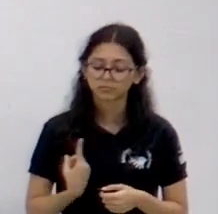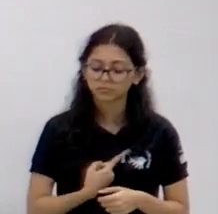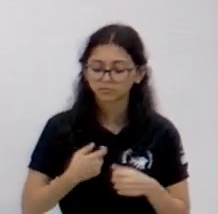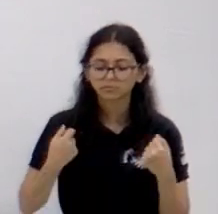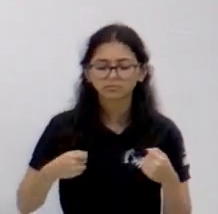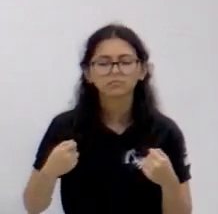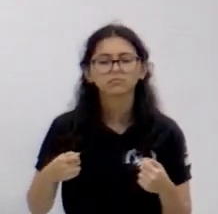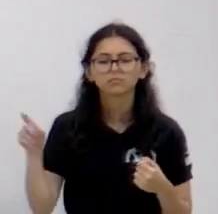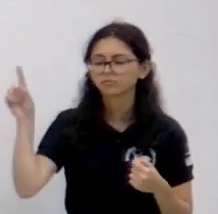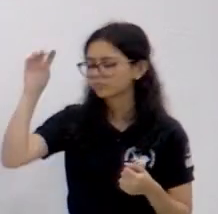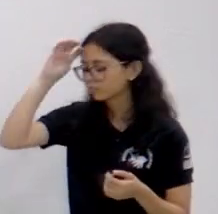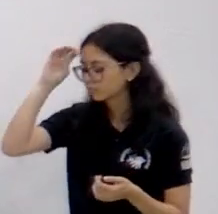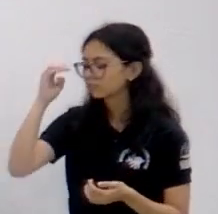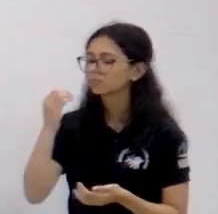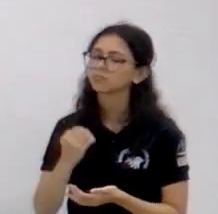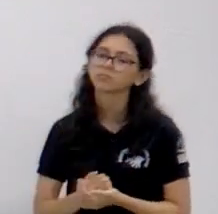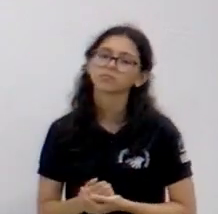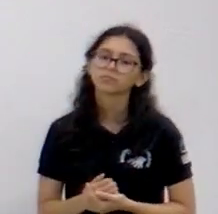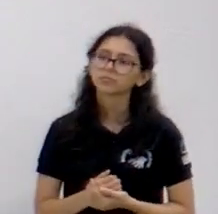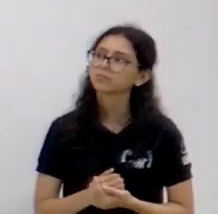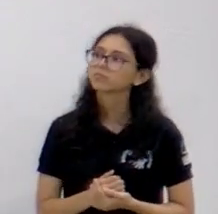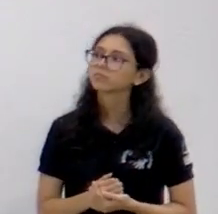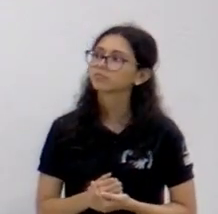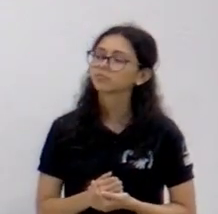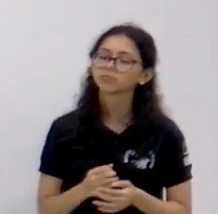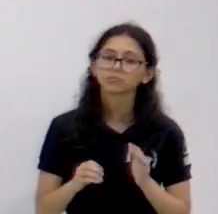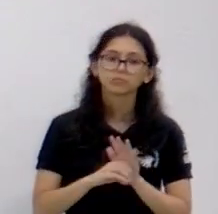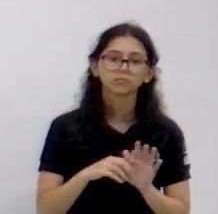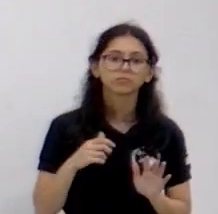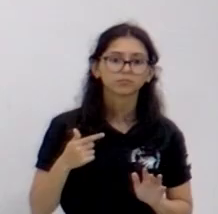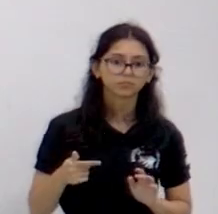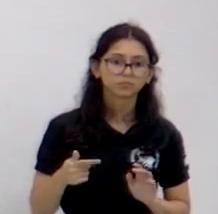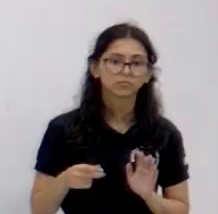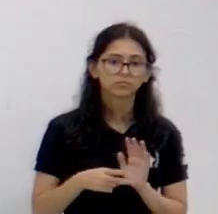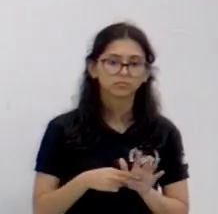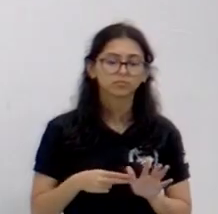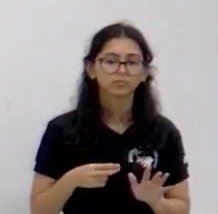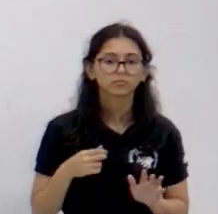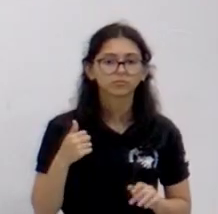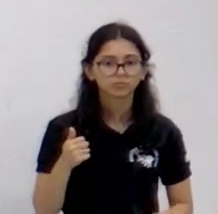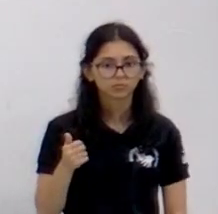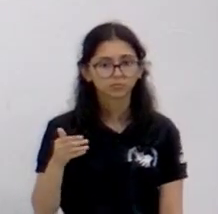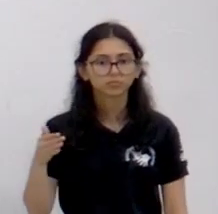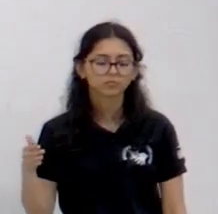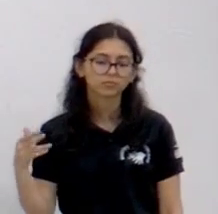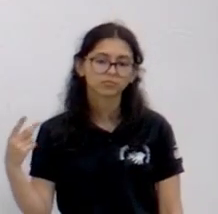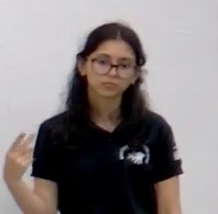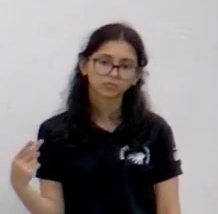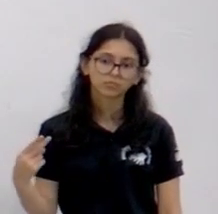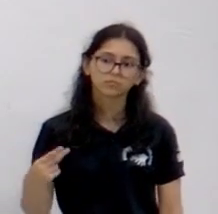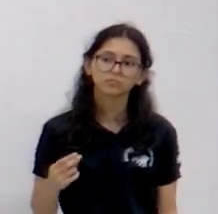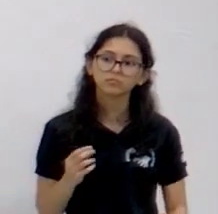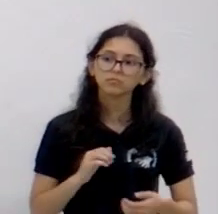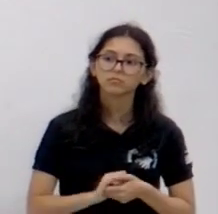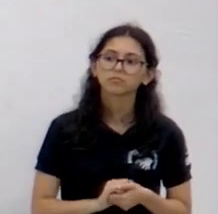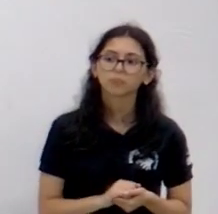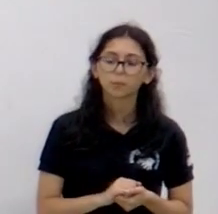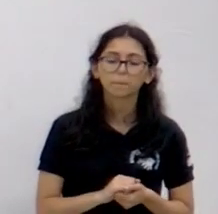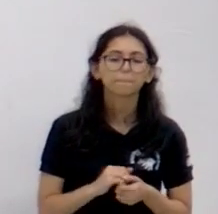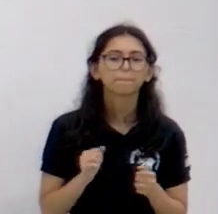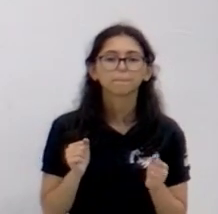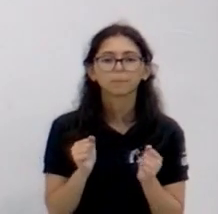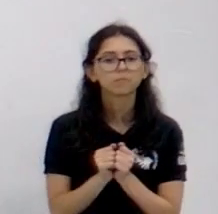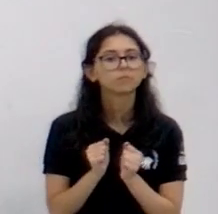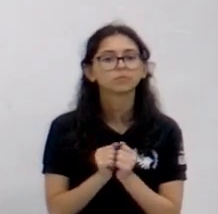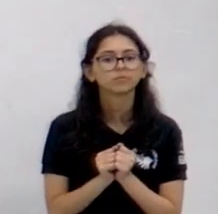Os versos 1 e 2 do capítulo 7, diante de tantos questionamentos, de tantas argumentações